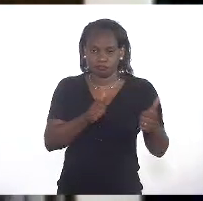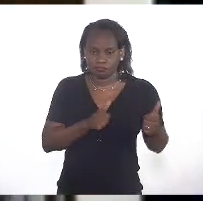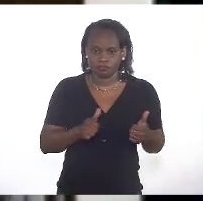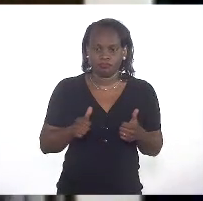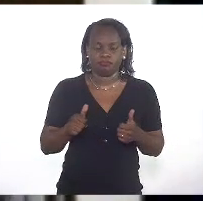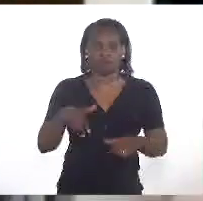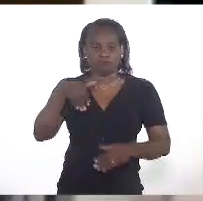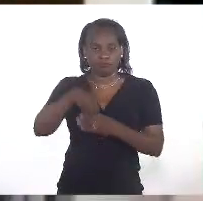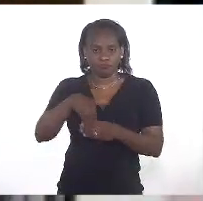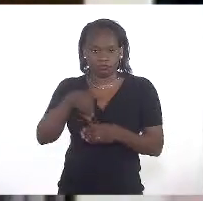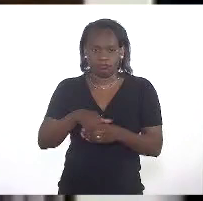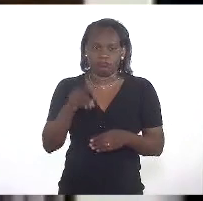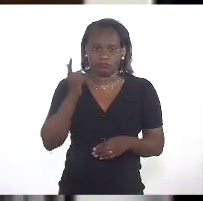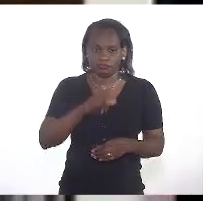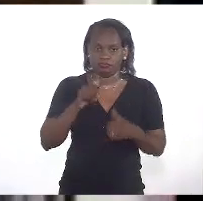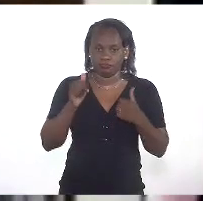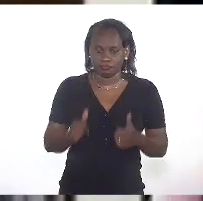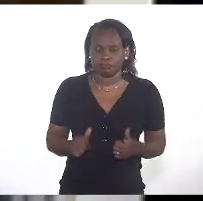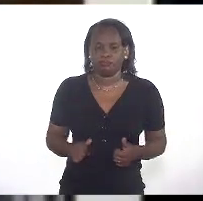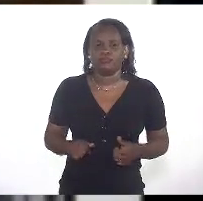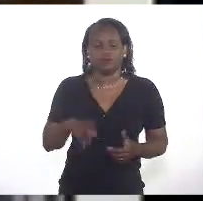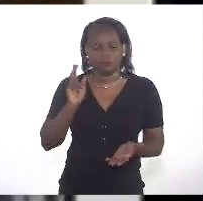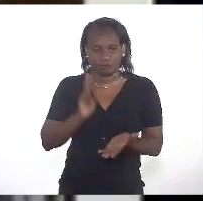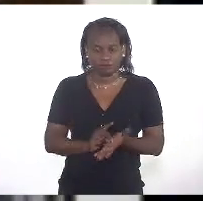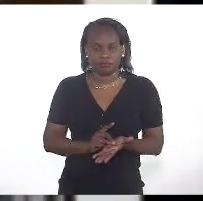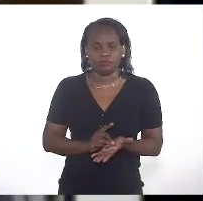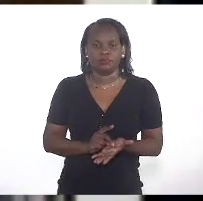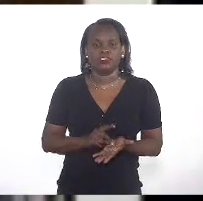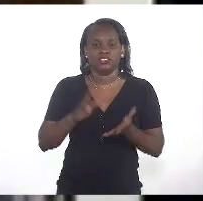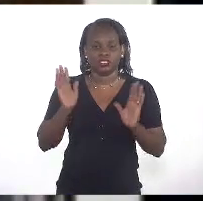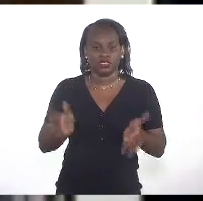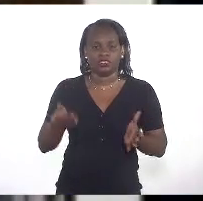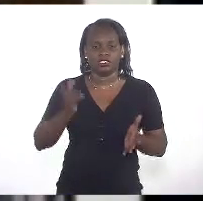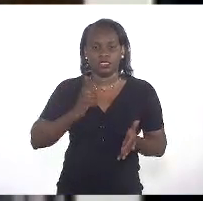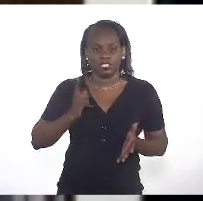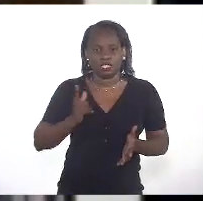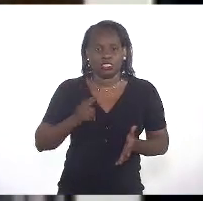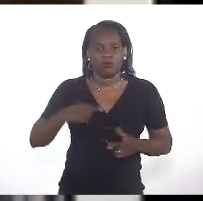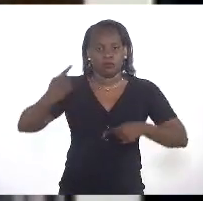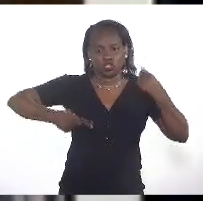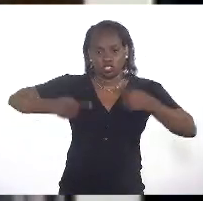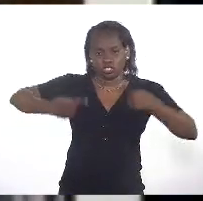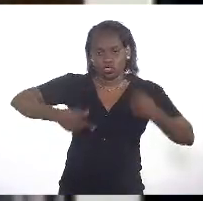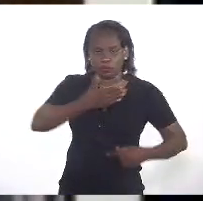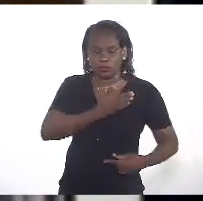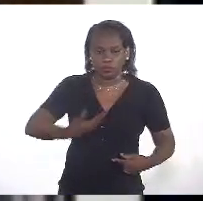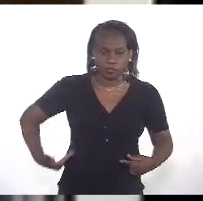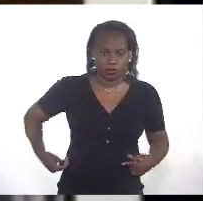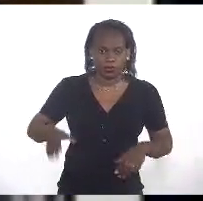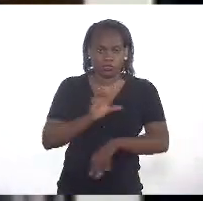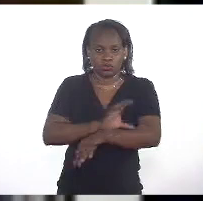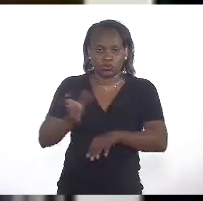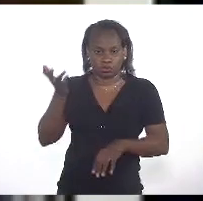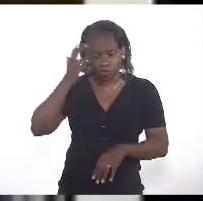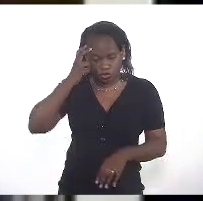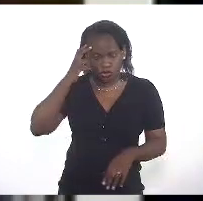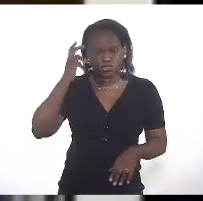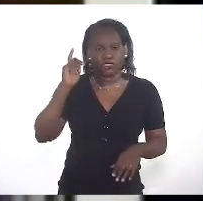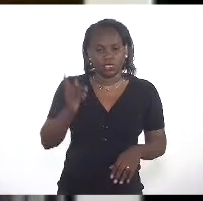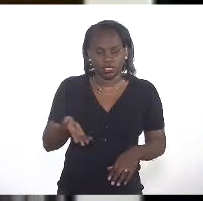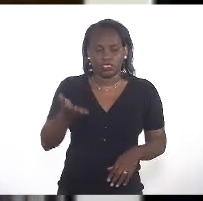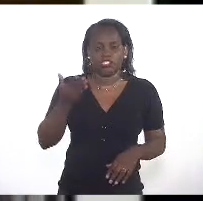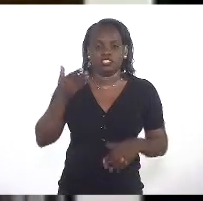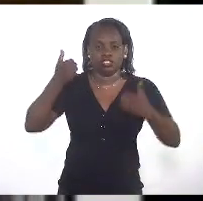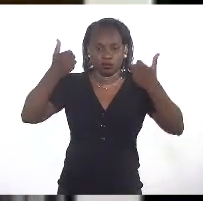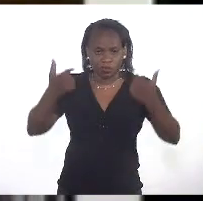resultados eleitorais e realmente já tem, em relação à política pública da cultura, isto